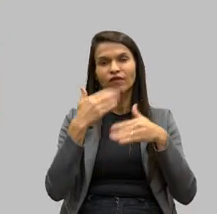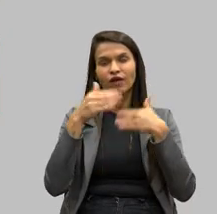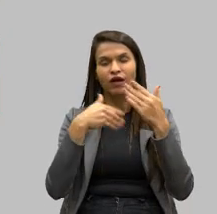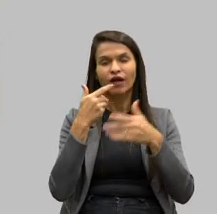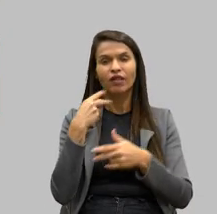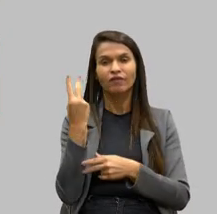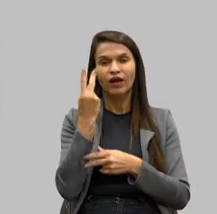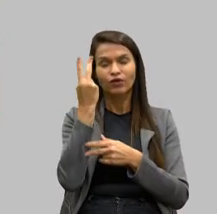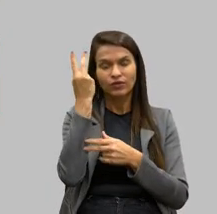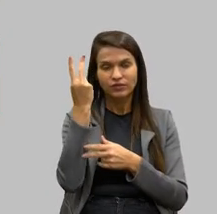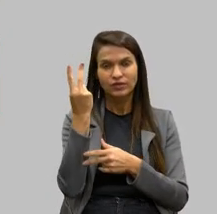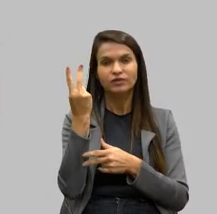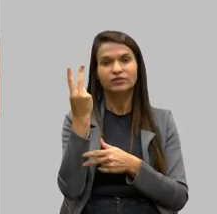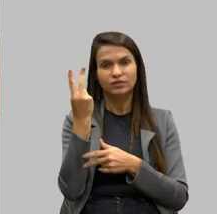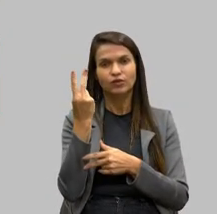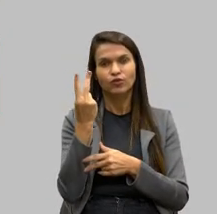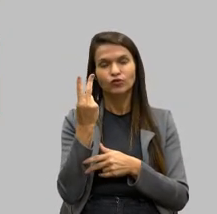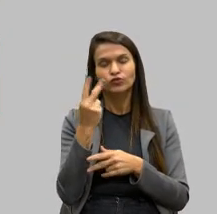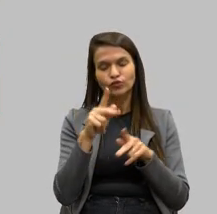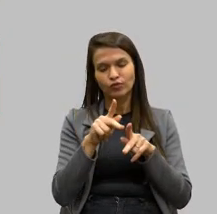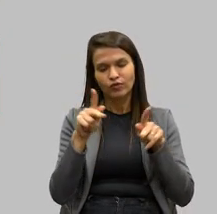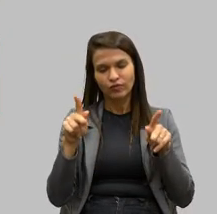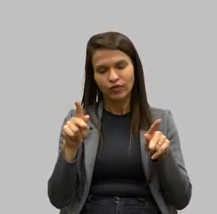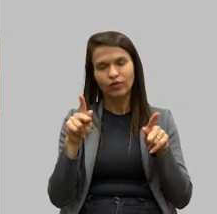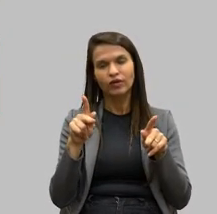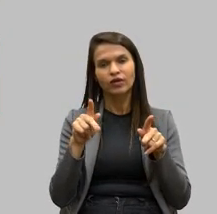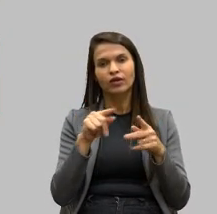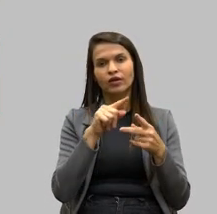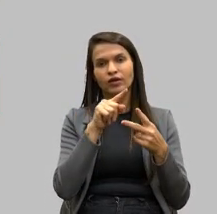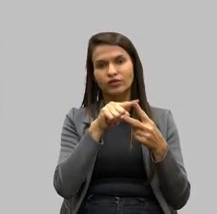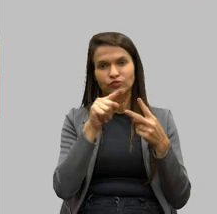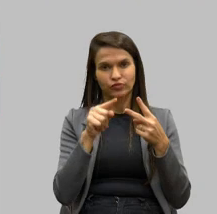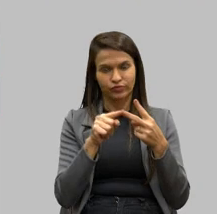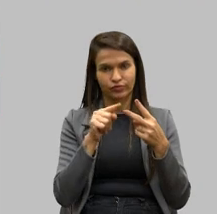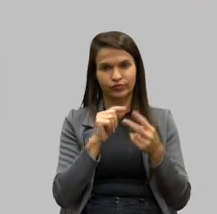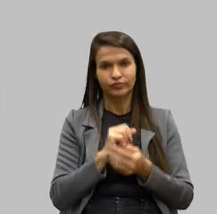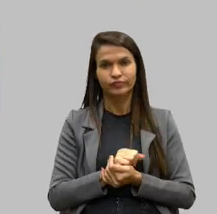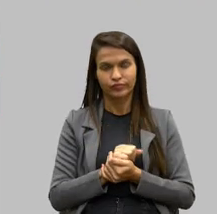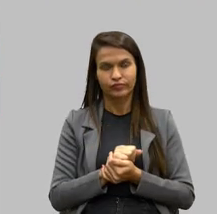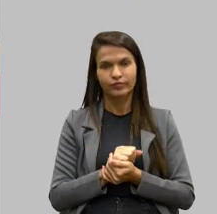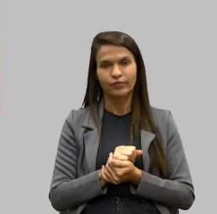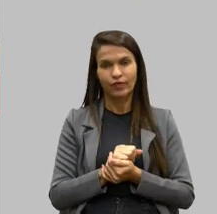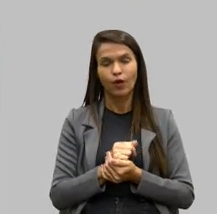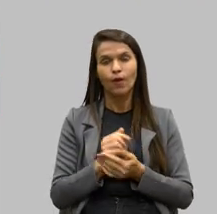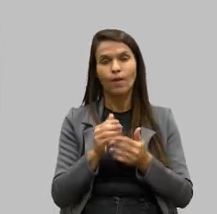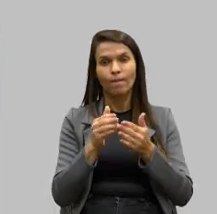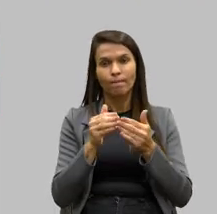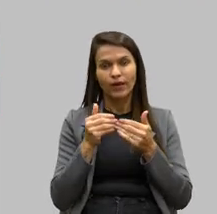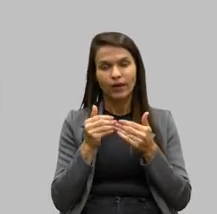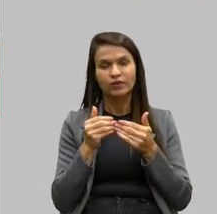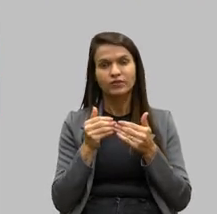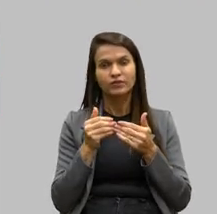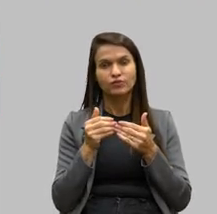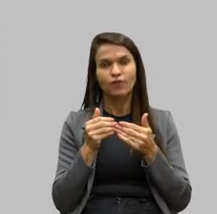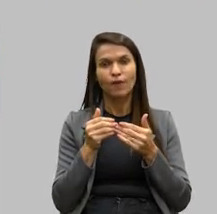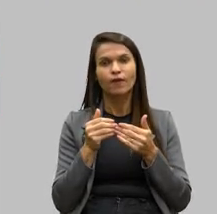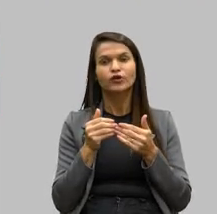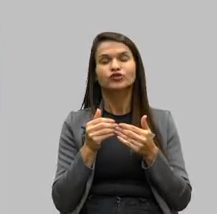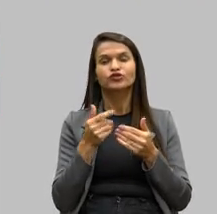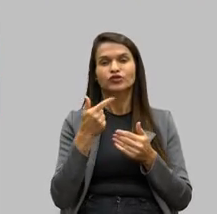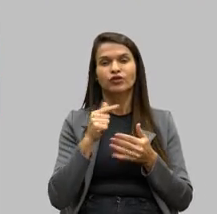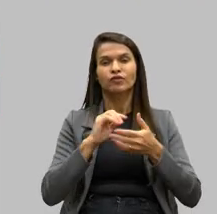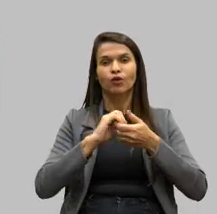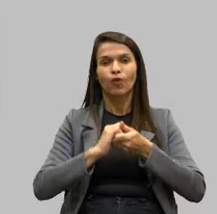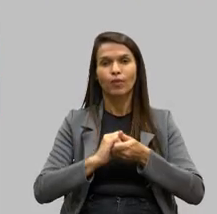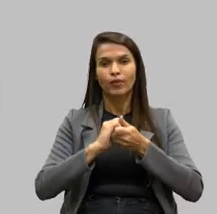dos nossos docentes, da UENG e da Unimontes? E aqui eu peço licença para, mais uma vez, cumprimentar